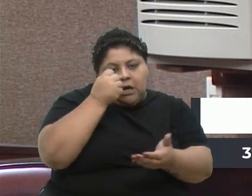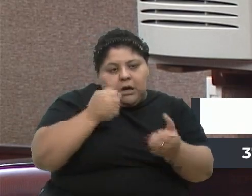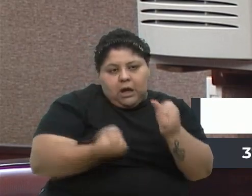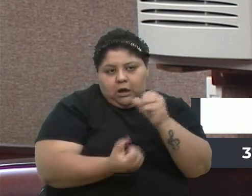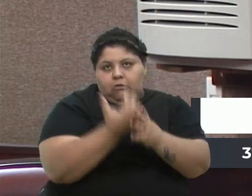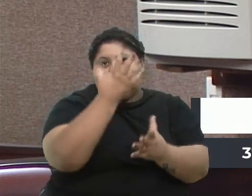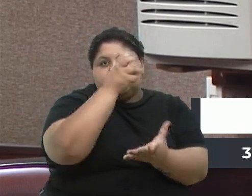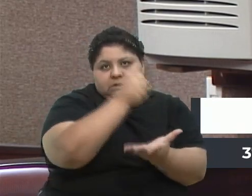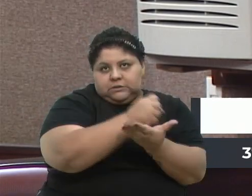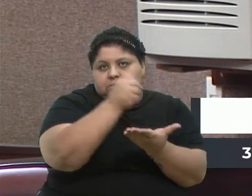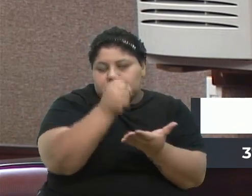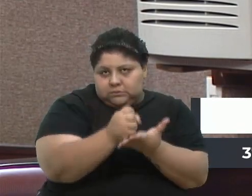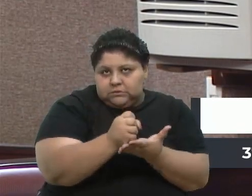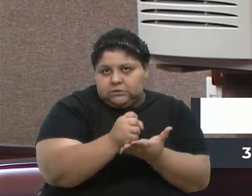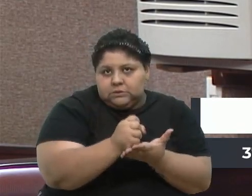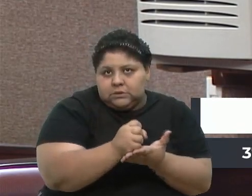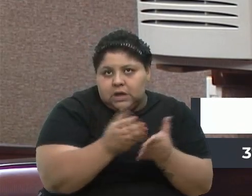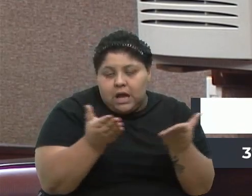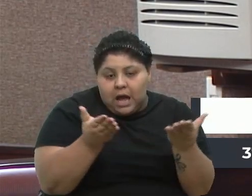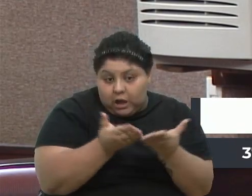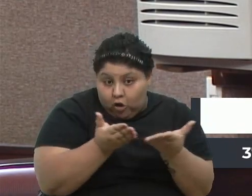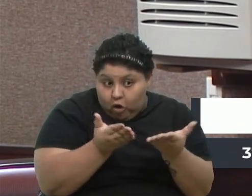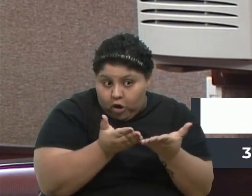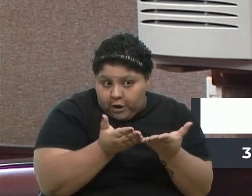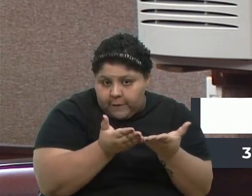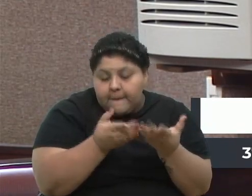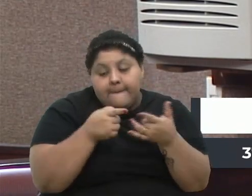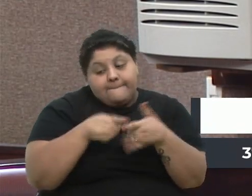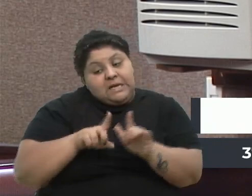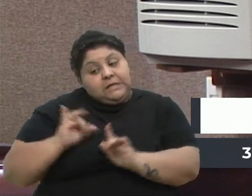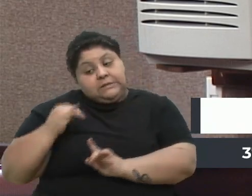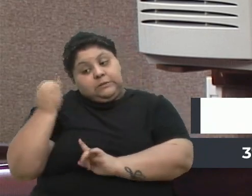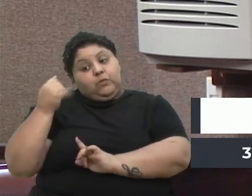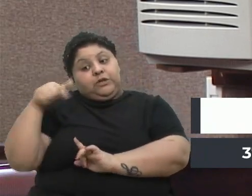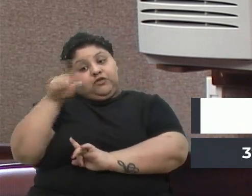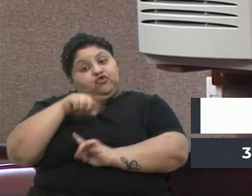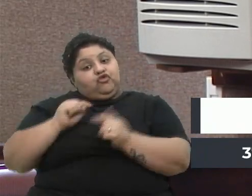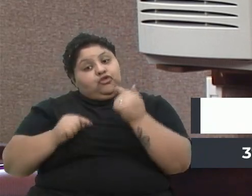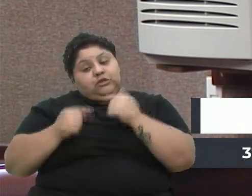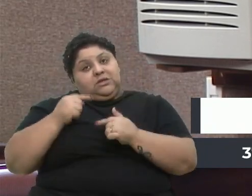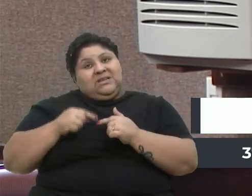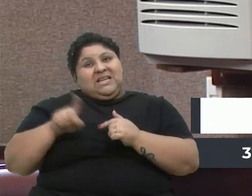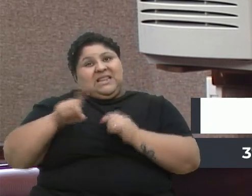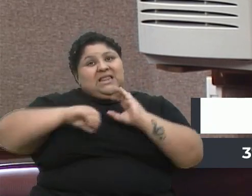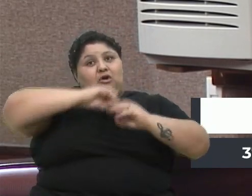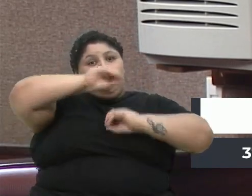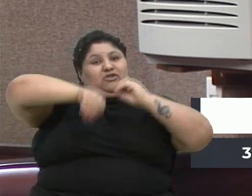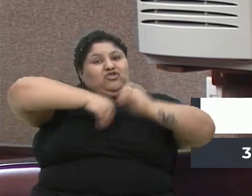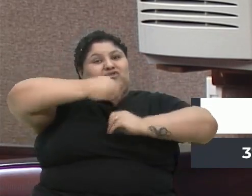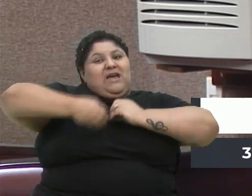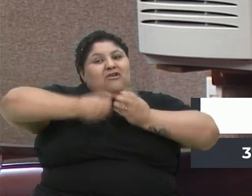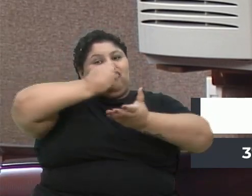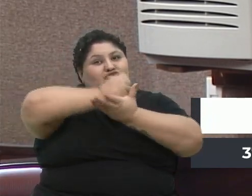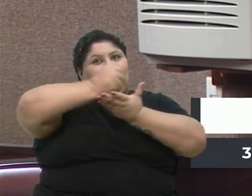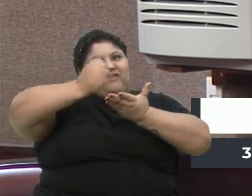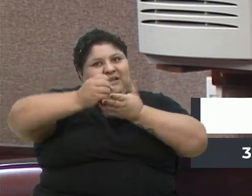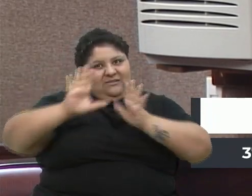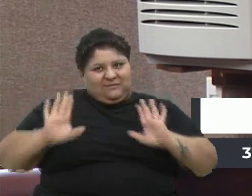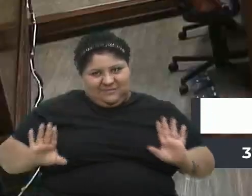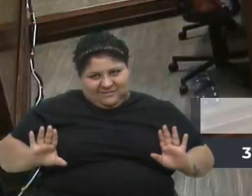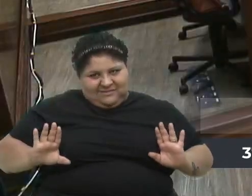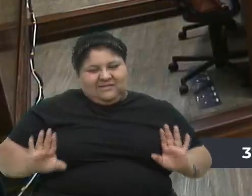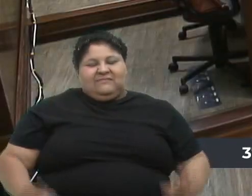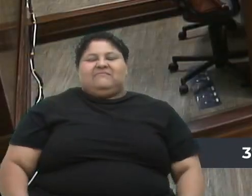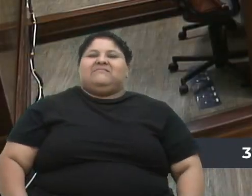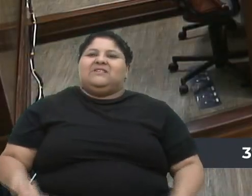renovação, né? Então, importante a gente discutir, mas não misturar a questão dos contratos. Boa parte, vereador Xuxa.